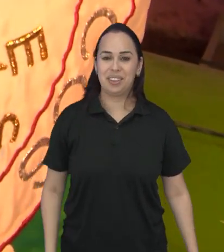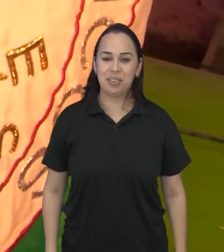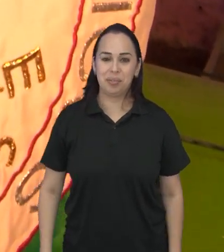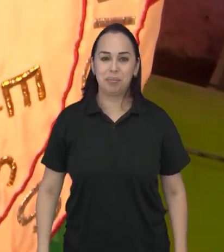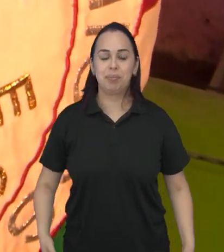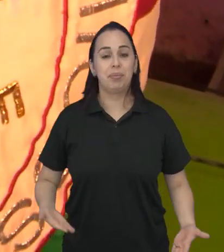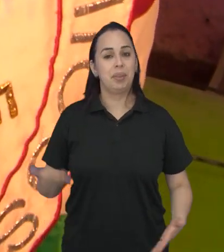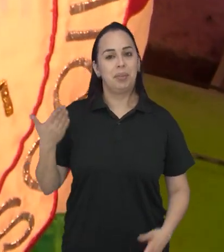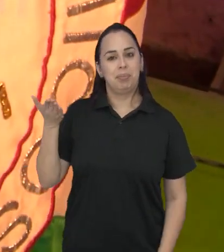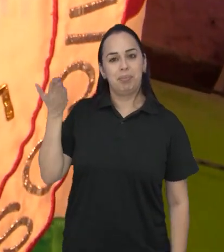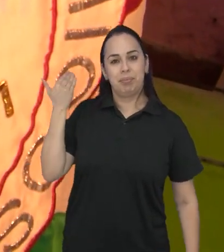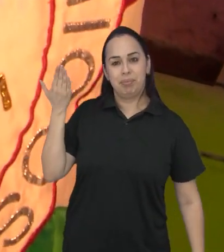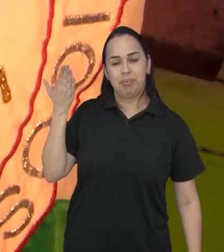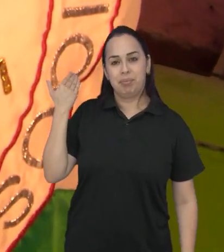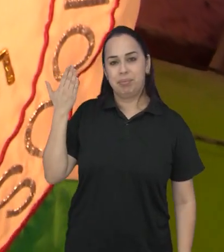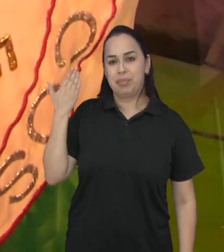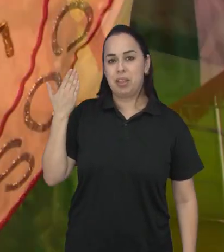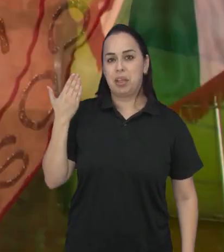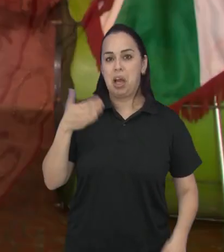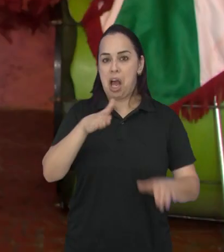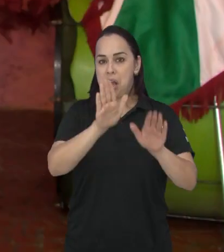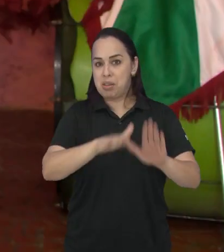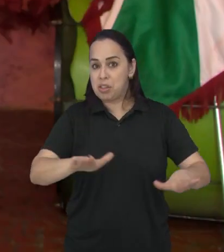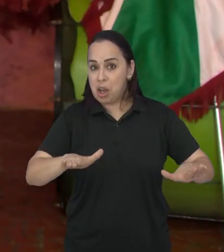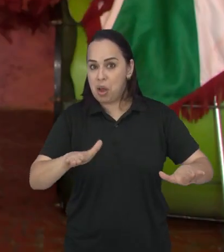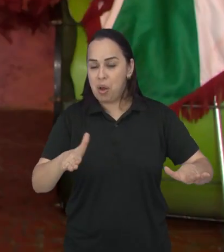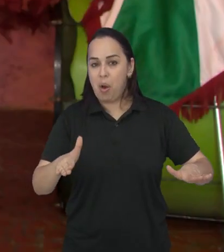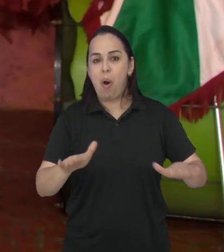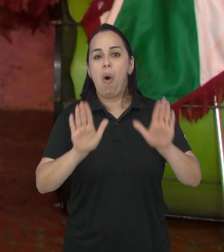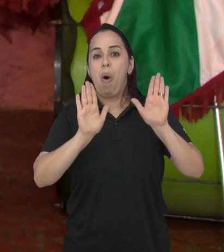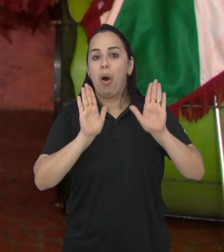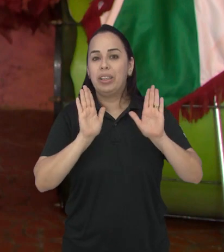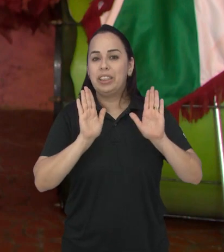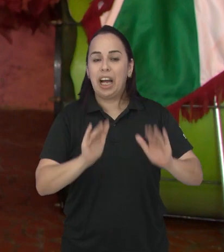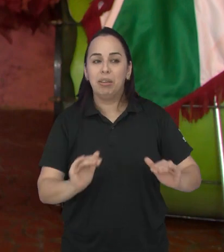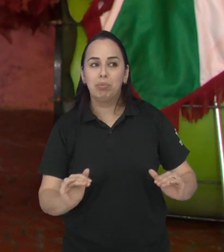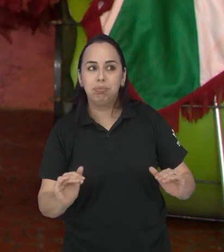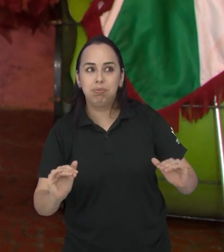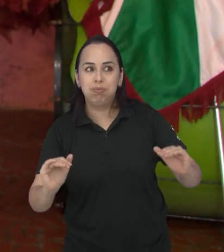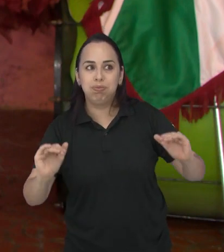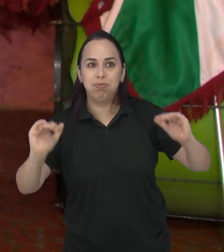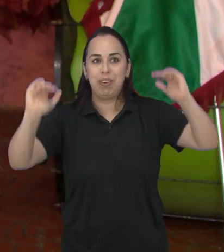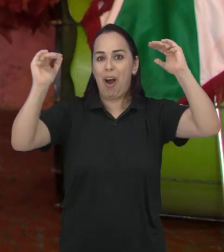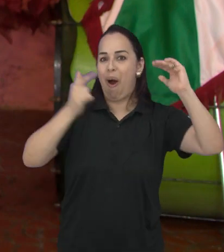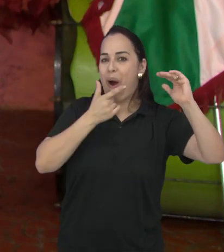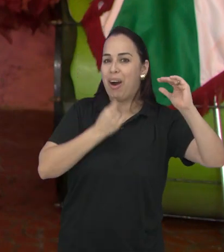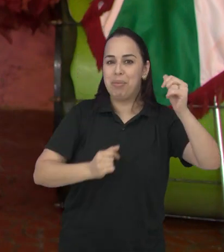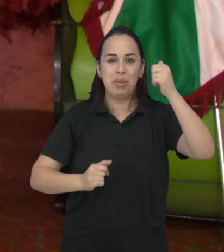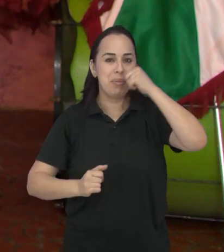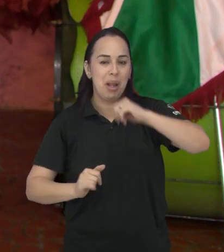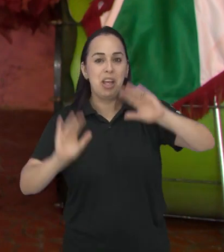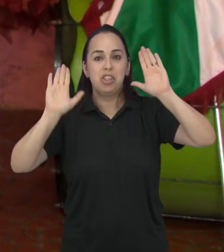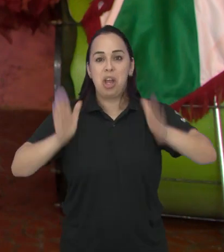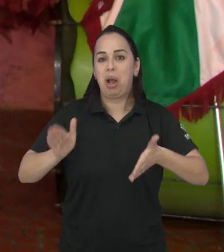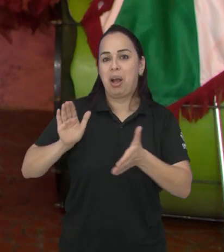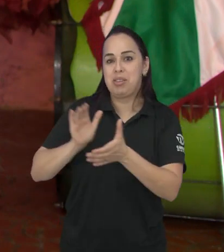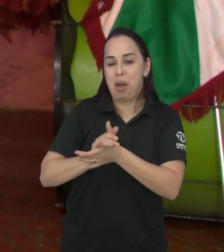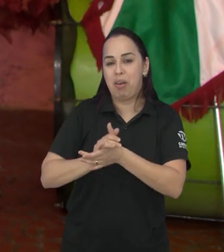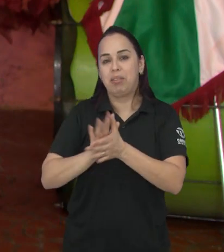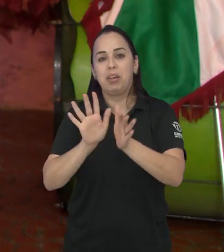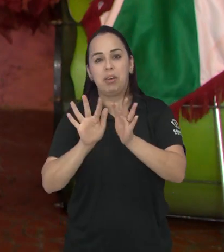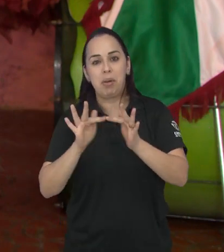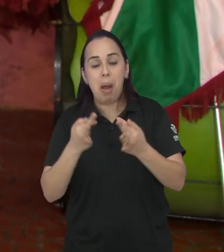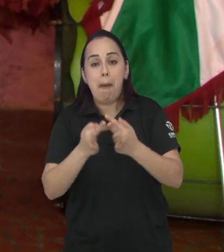Alô, acadêmicos do satélite! Alô, no passado, teve muitas crianças que hoje aí são jovens, são